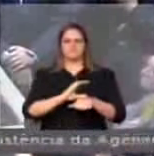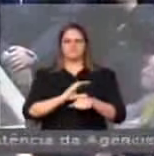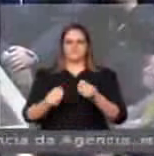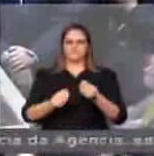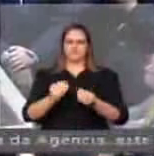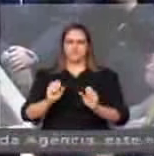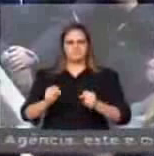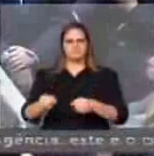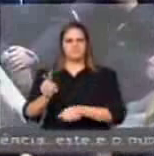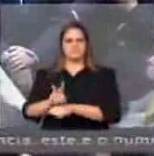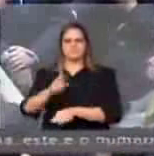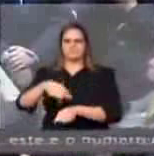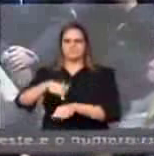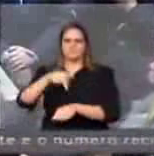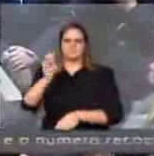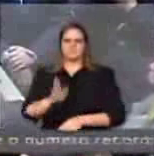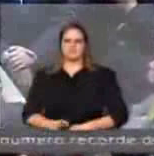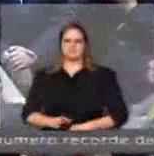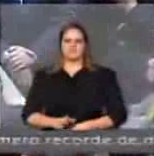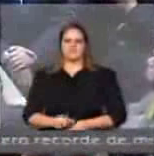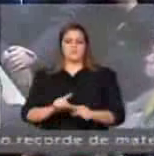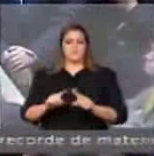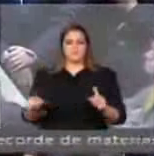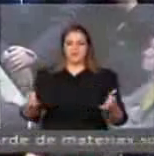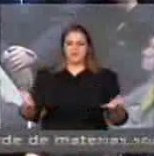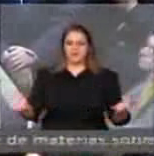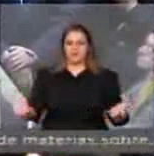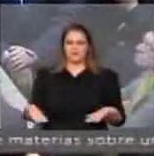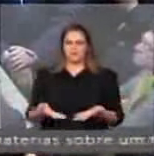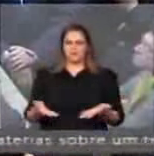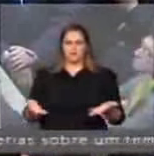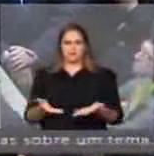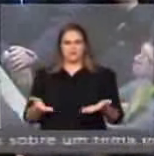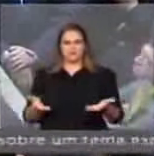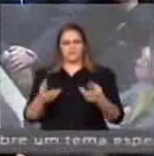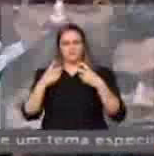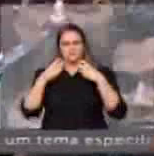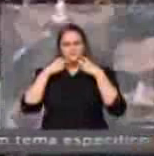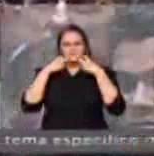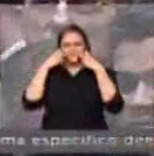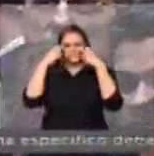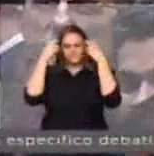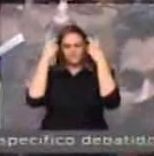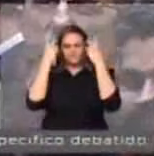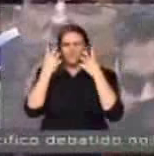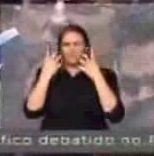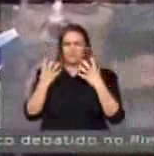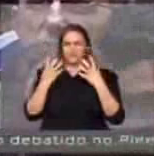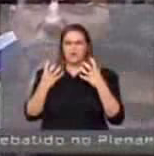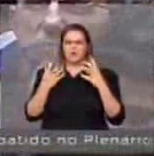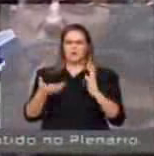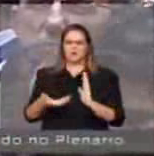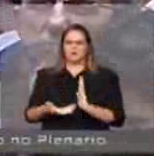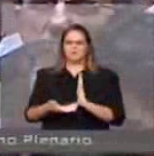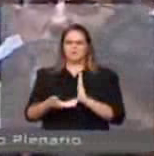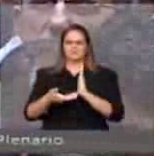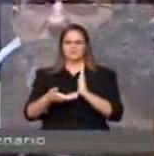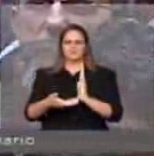defesa pelo Brasil. Agora vejam a vergonha. A casa está